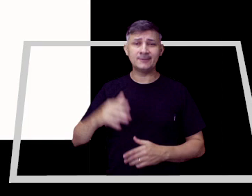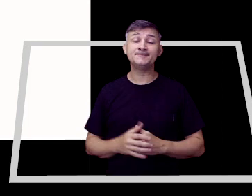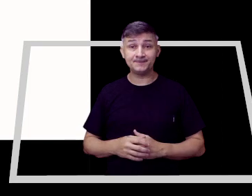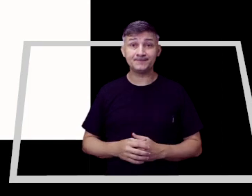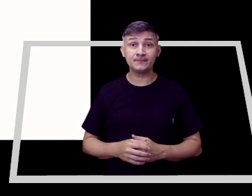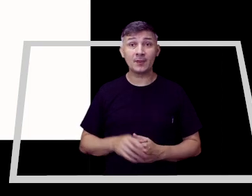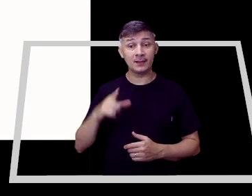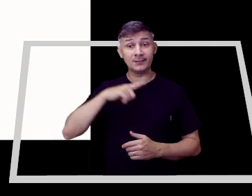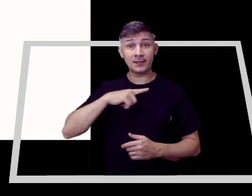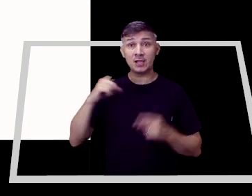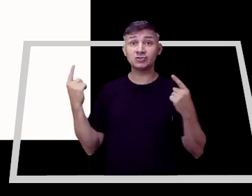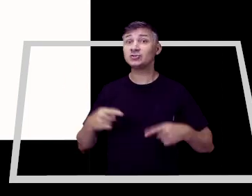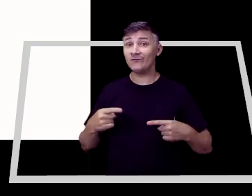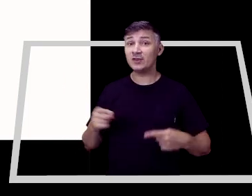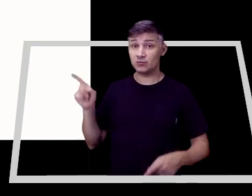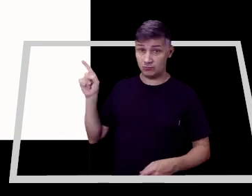Tinha esse desafio, né,